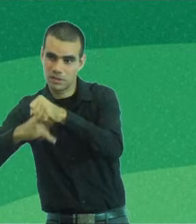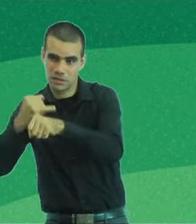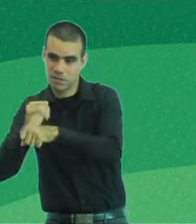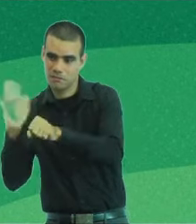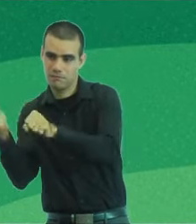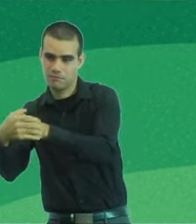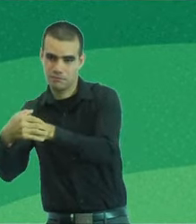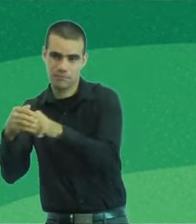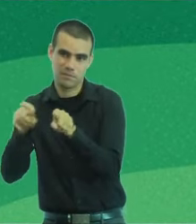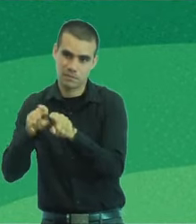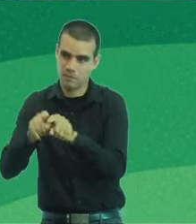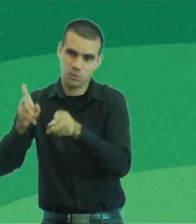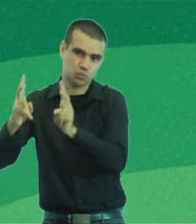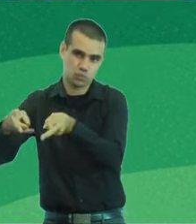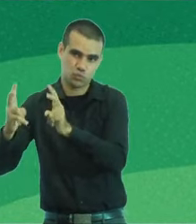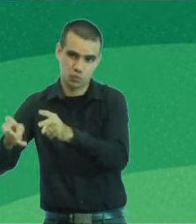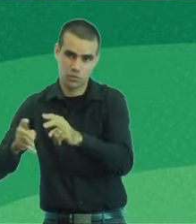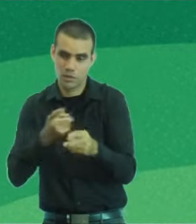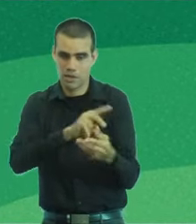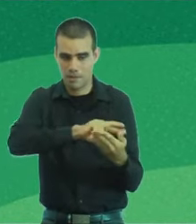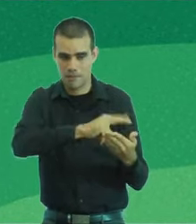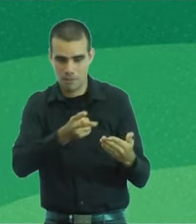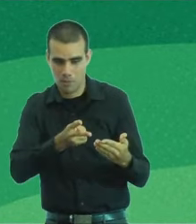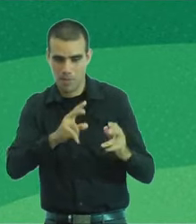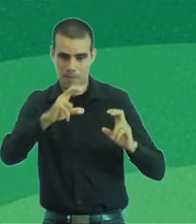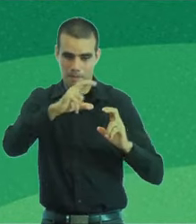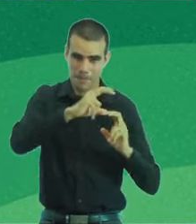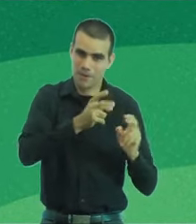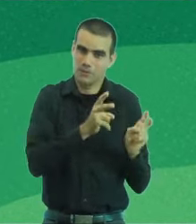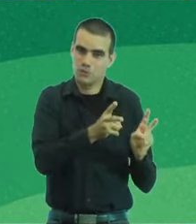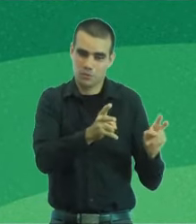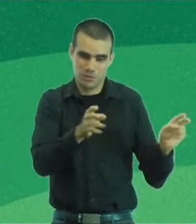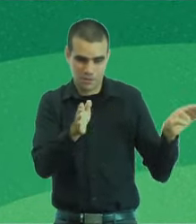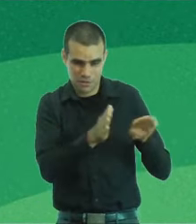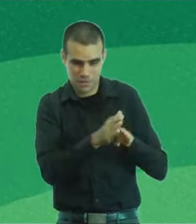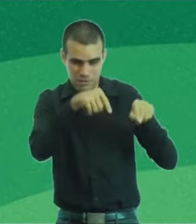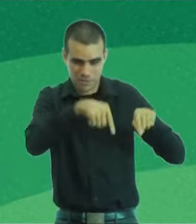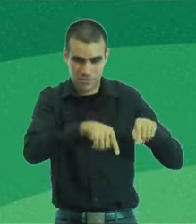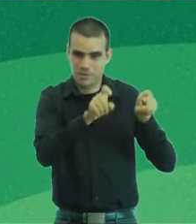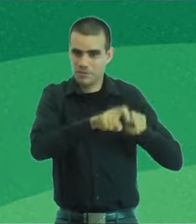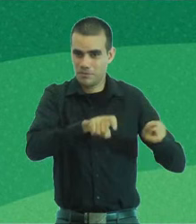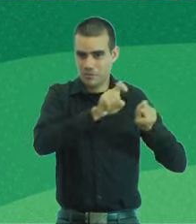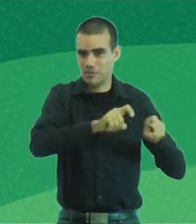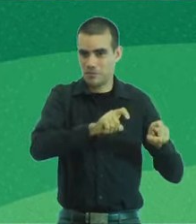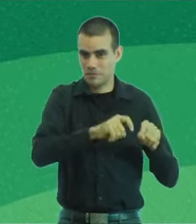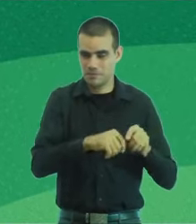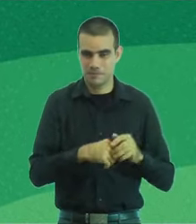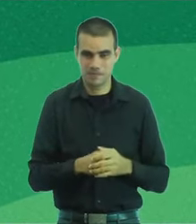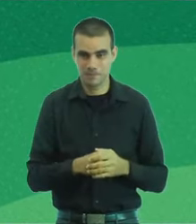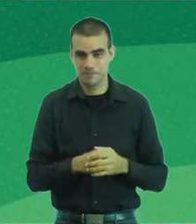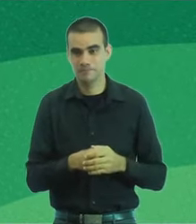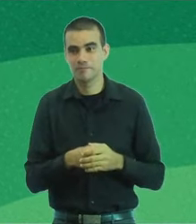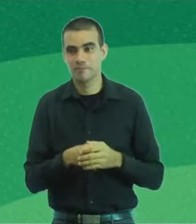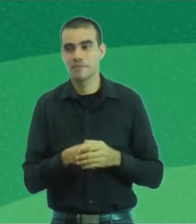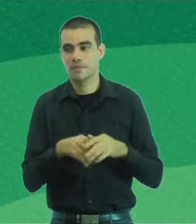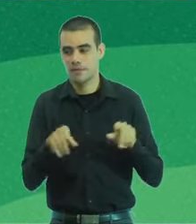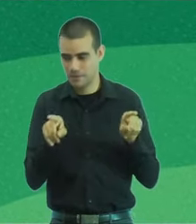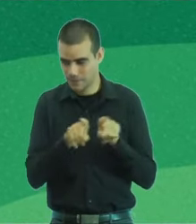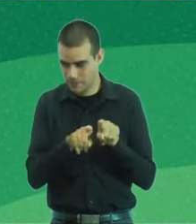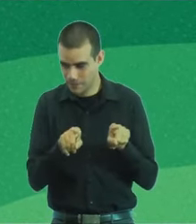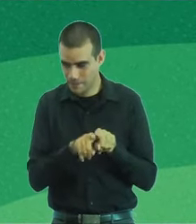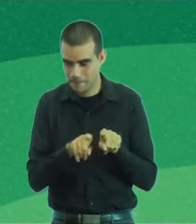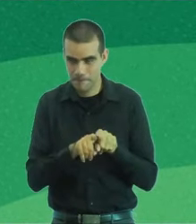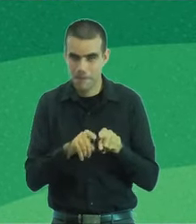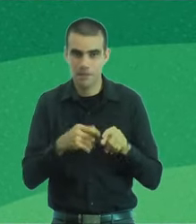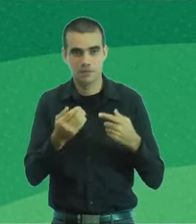o que fez com que Esse interpretador maluco chegasse até o meu computador e em cima disso a gente vai